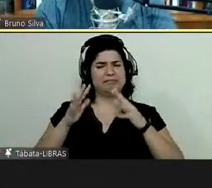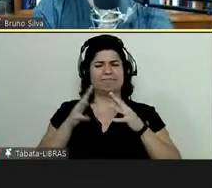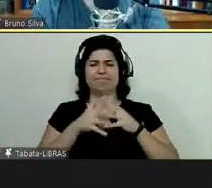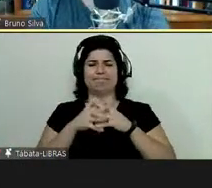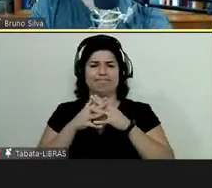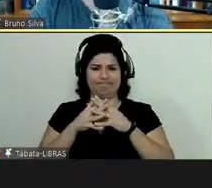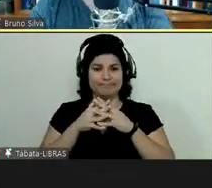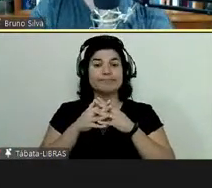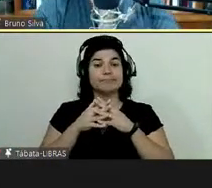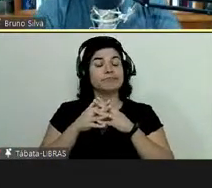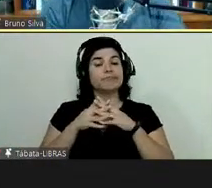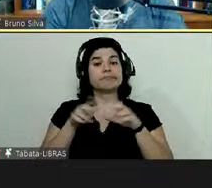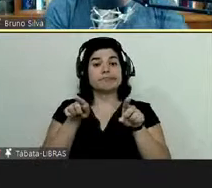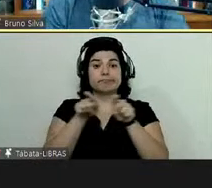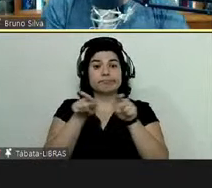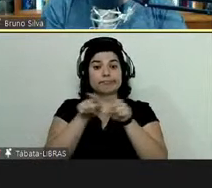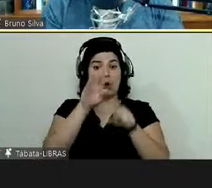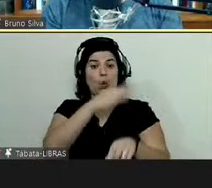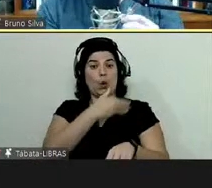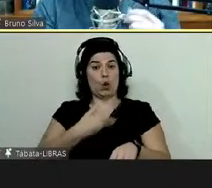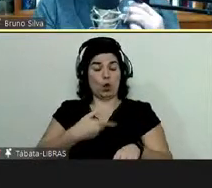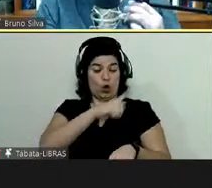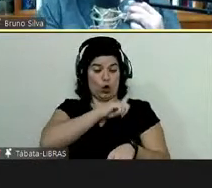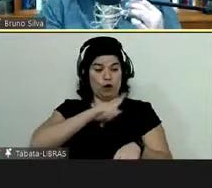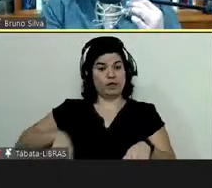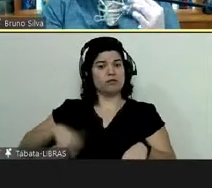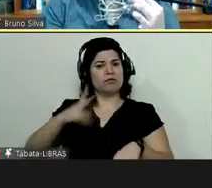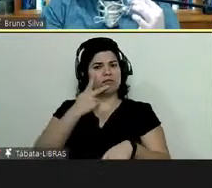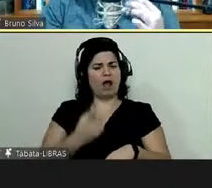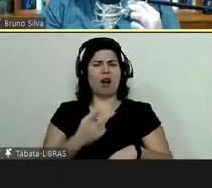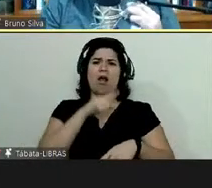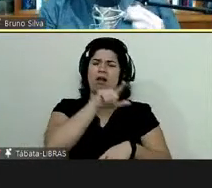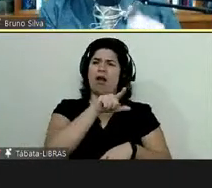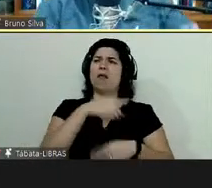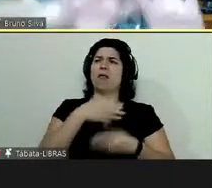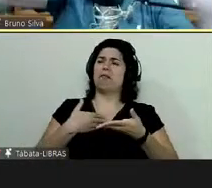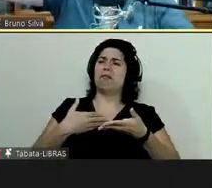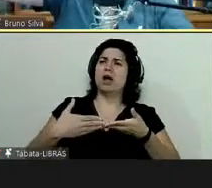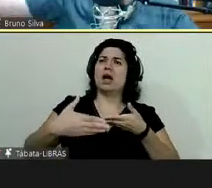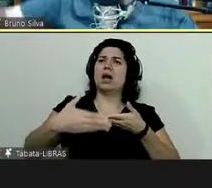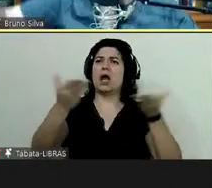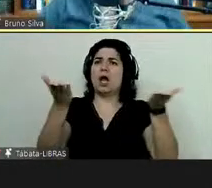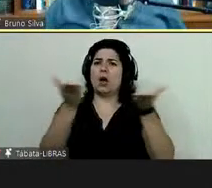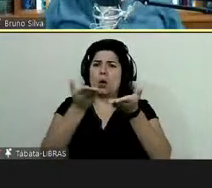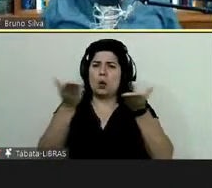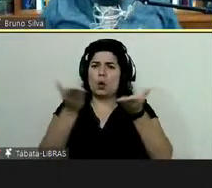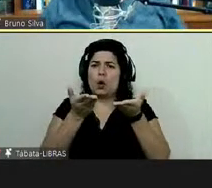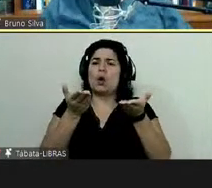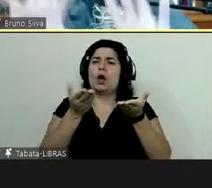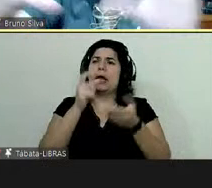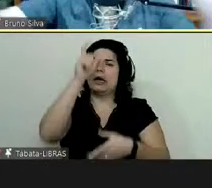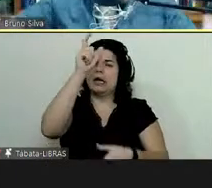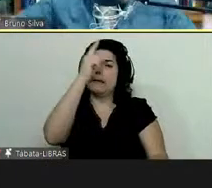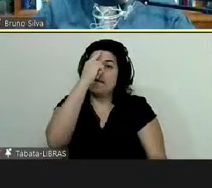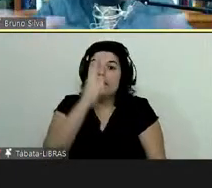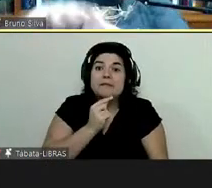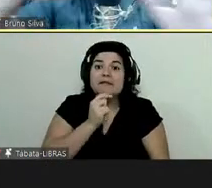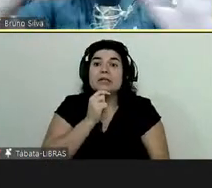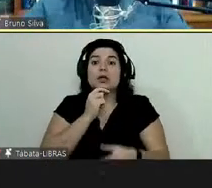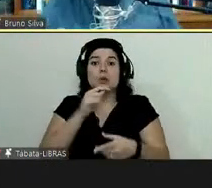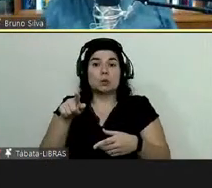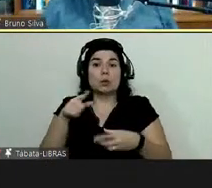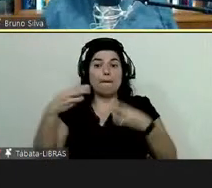até mesmo governos falam muito sobre isso né Entra Ano sai ano os eu vou agora colocar um perfil de Ministérios o